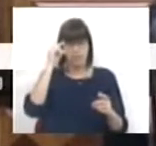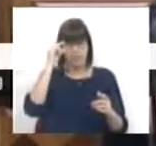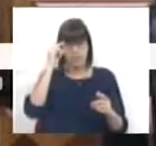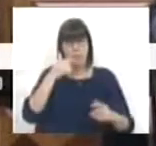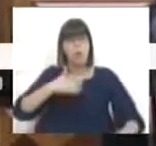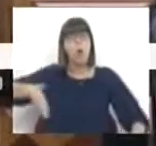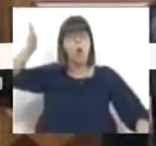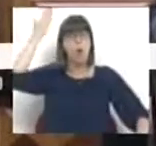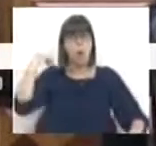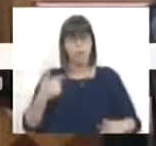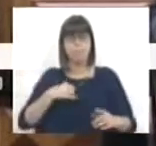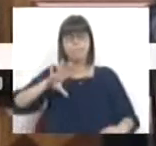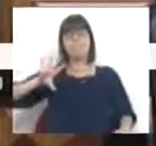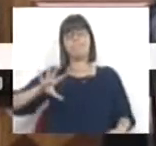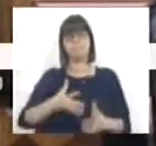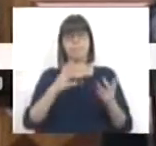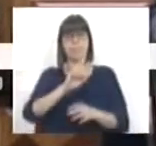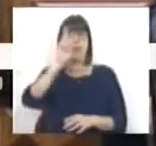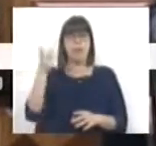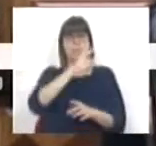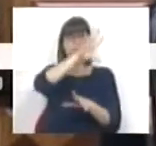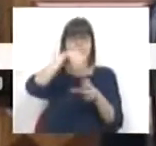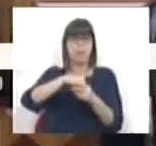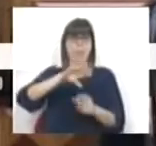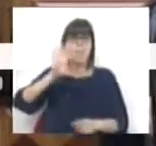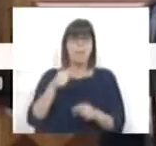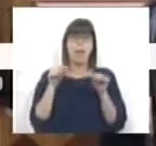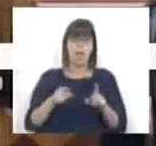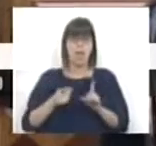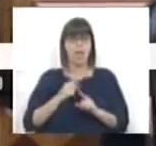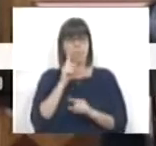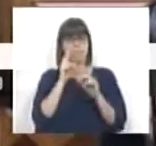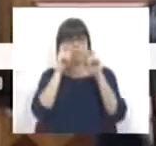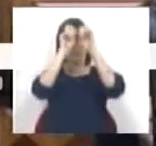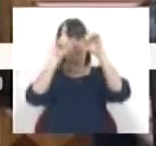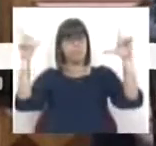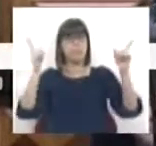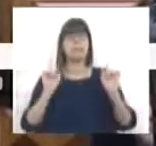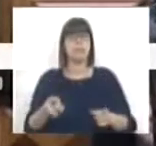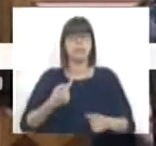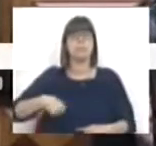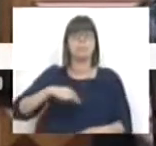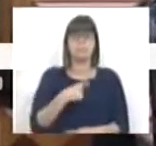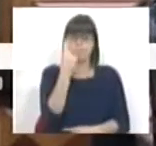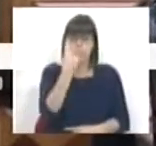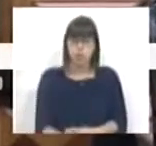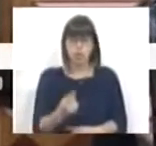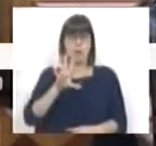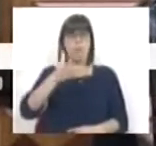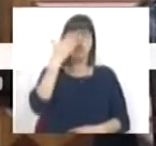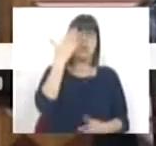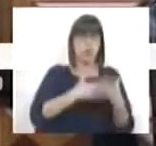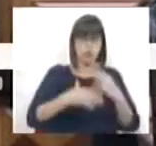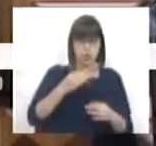tanto tempo que temos então um país com dois países este é o nosso trato mas nós temos que ser um só país na